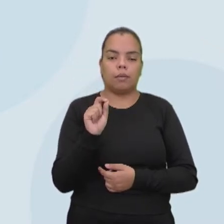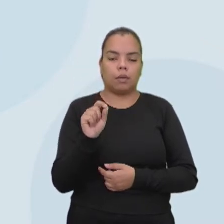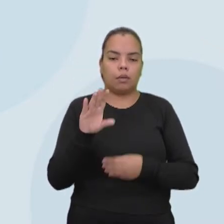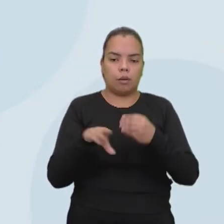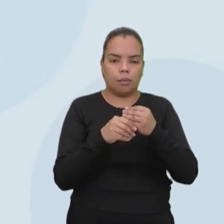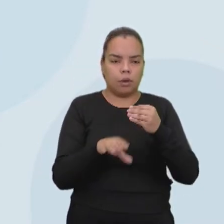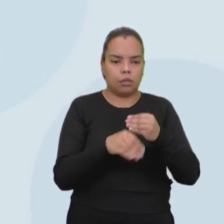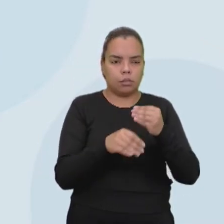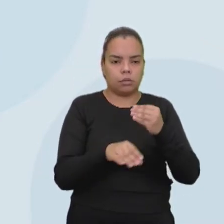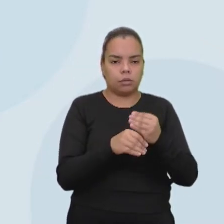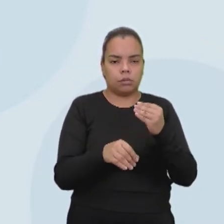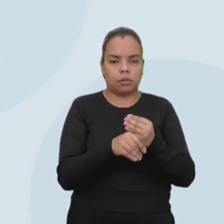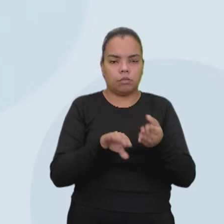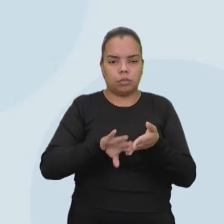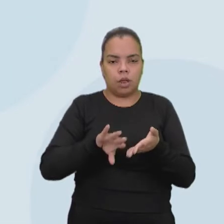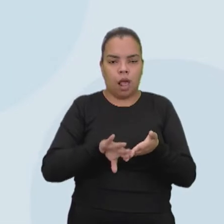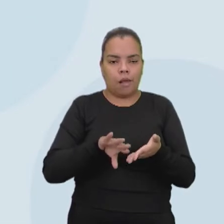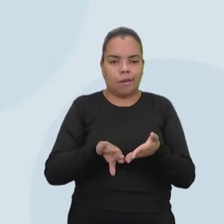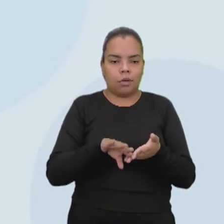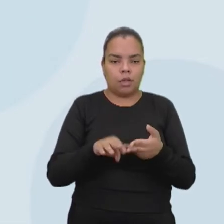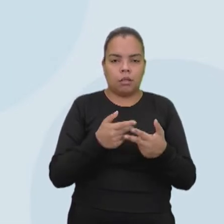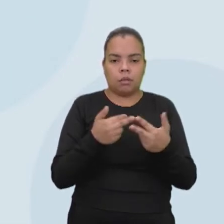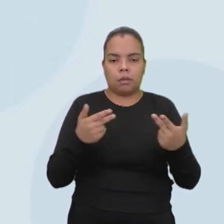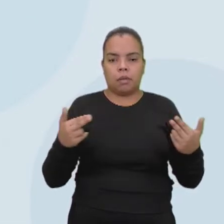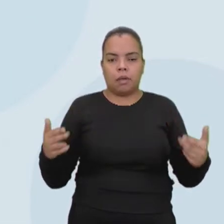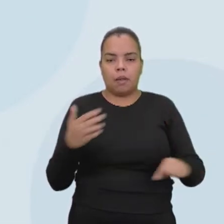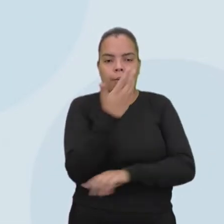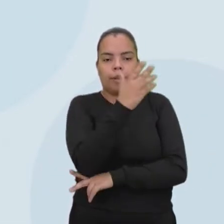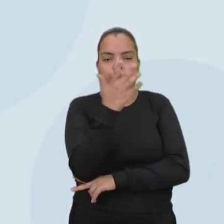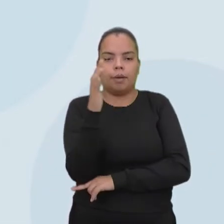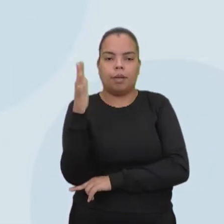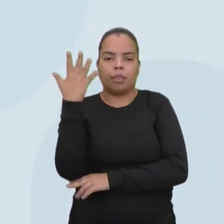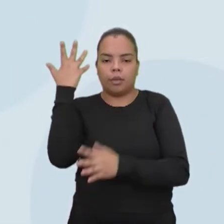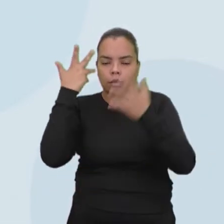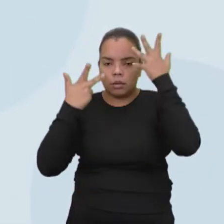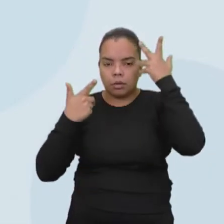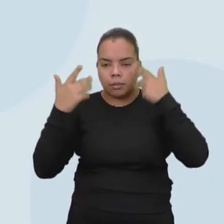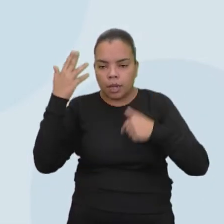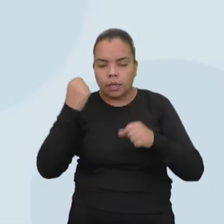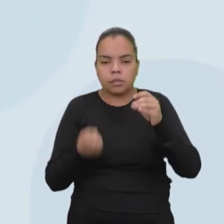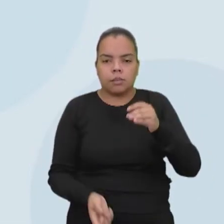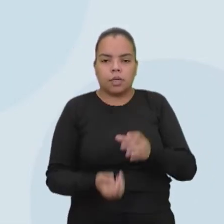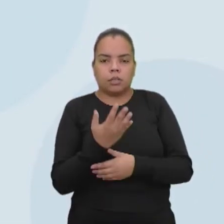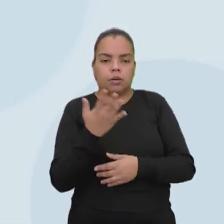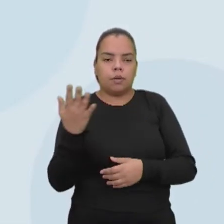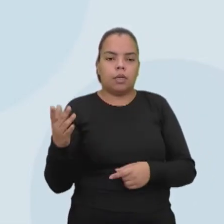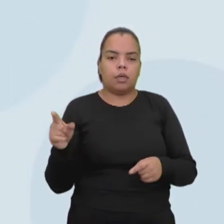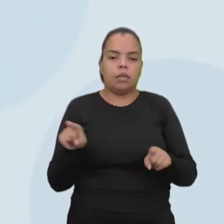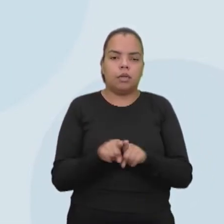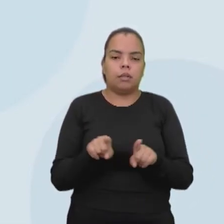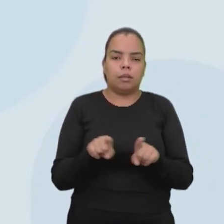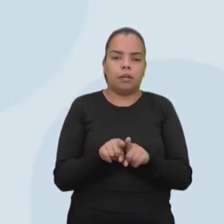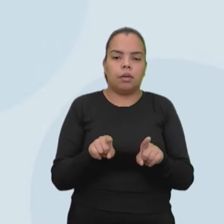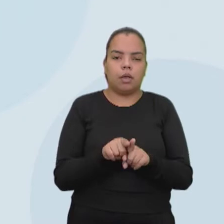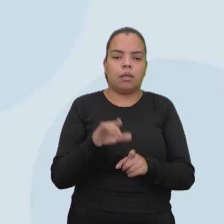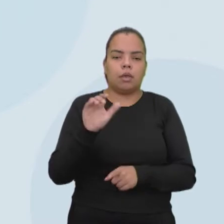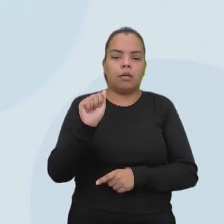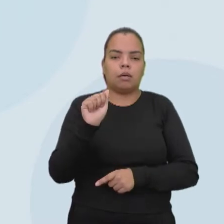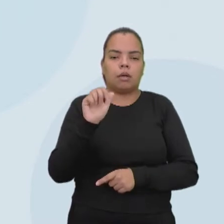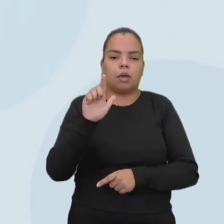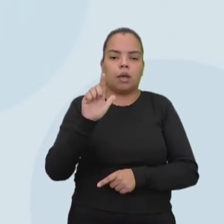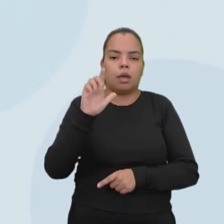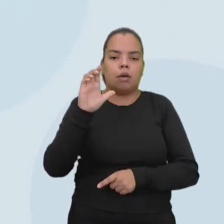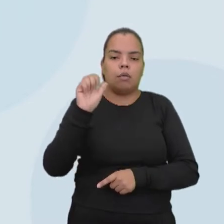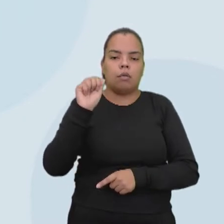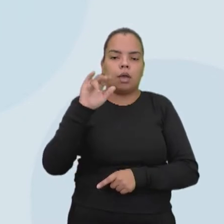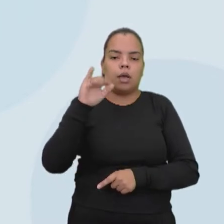Quando formadas por sais, são chamadas de químicas, né? O exemplo é o calcário e evaporito. Se formada aí por